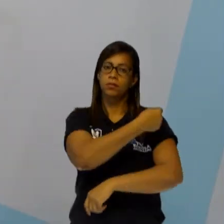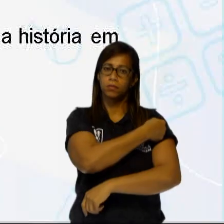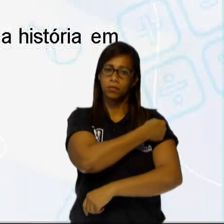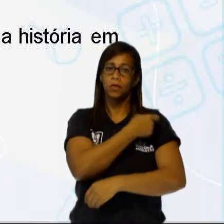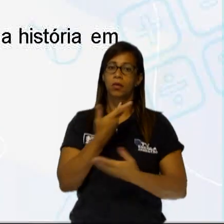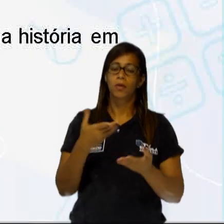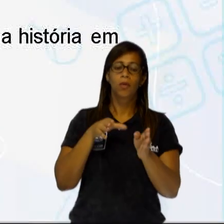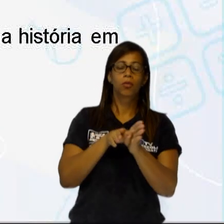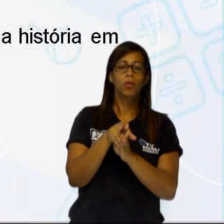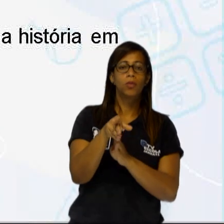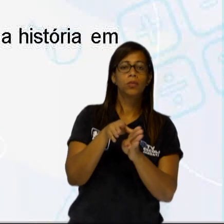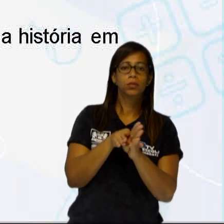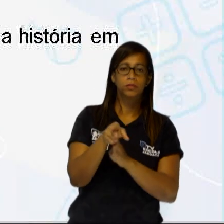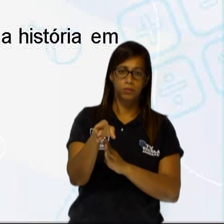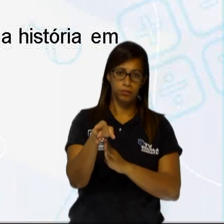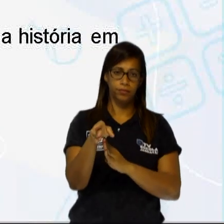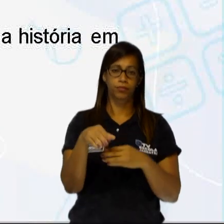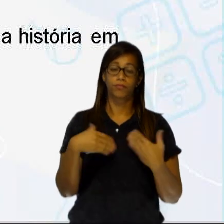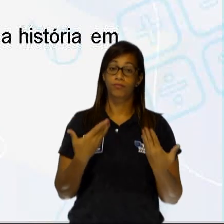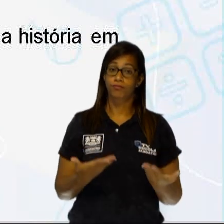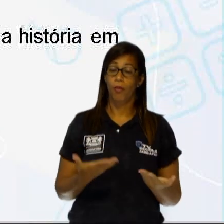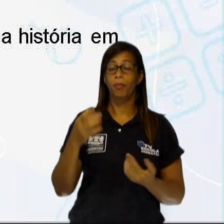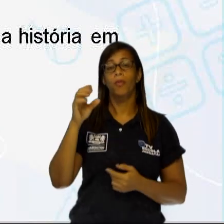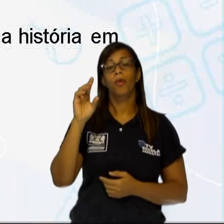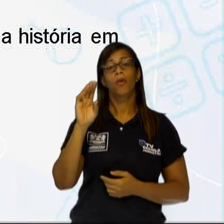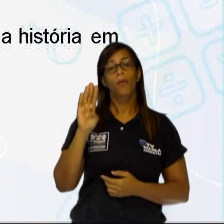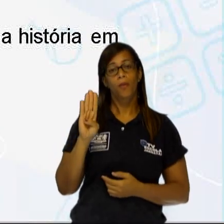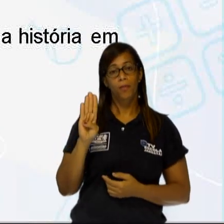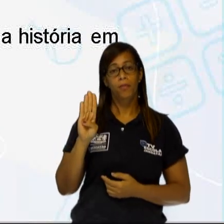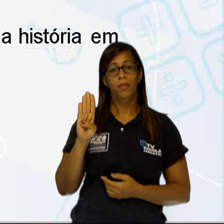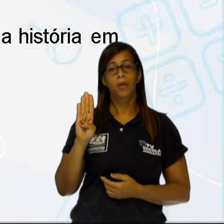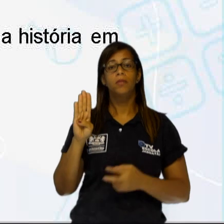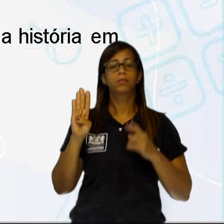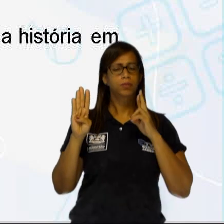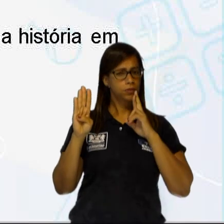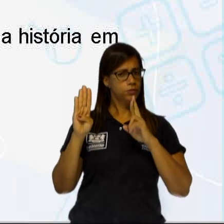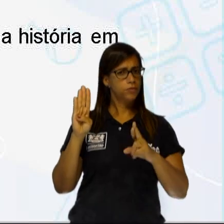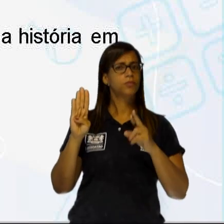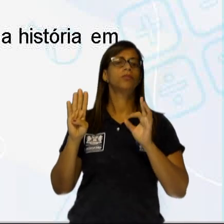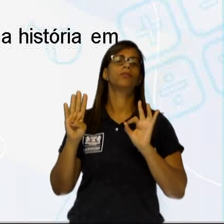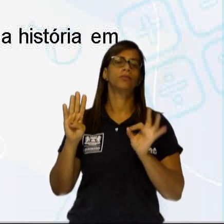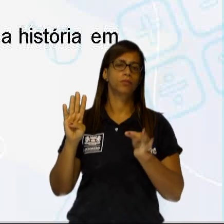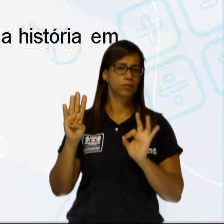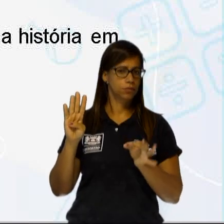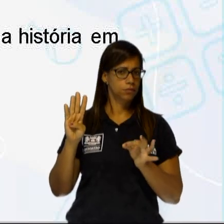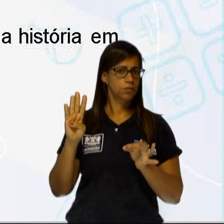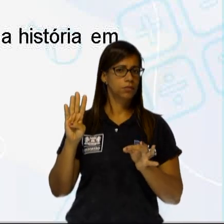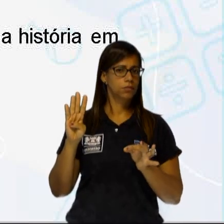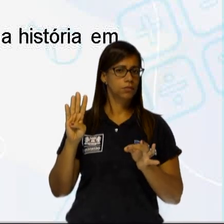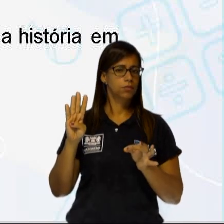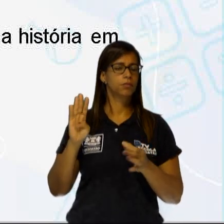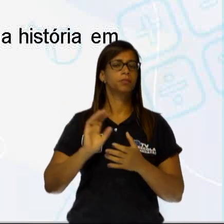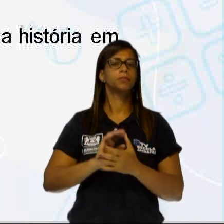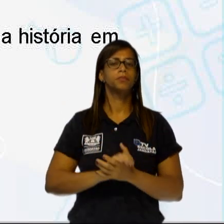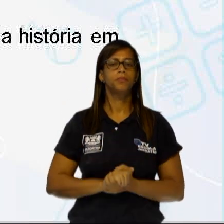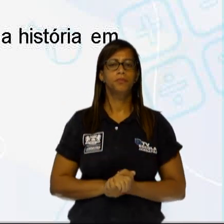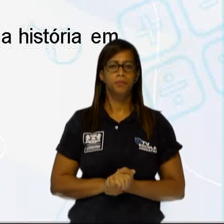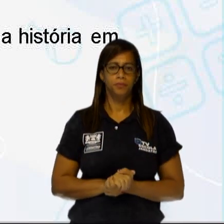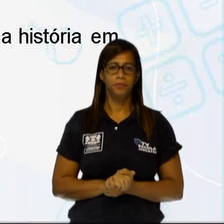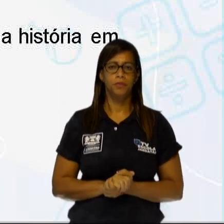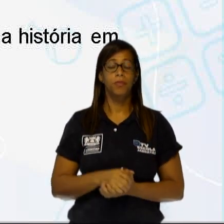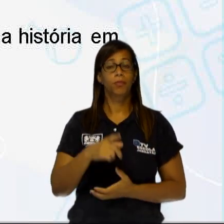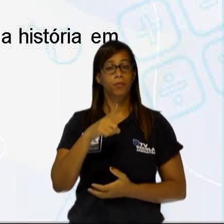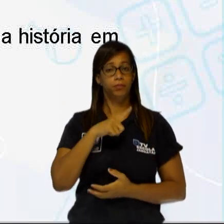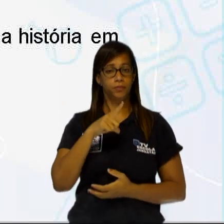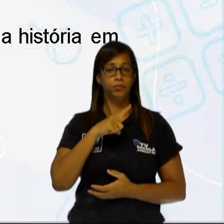para o item B, a gente pode confirmar que o item B é muito provavelmente nossa resposta. Porque, de fato, nós temos verbo no imperativo e o